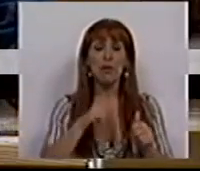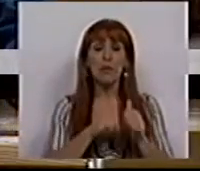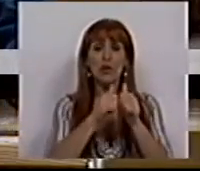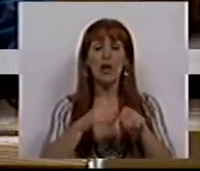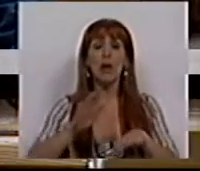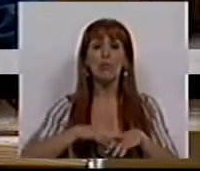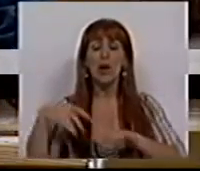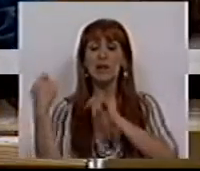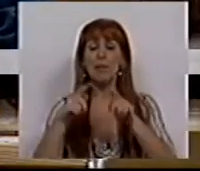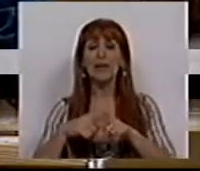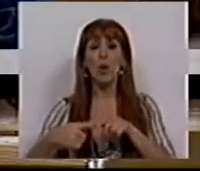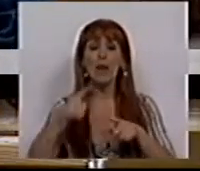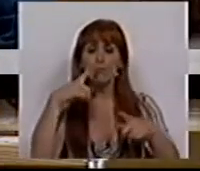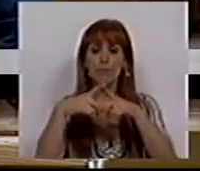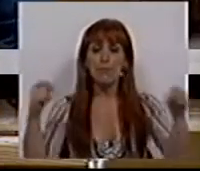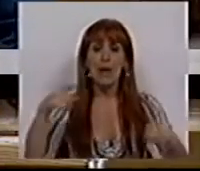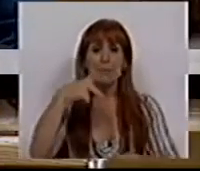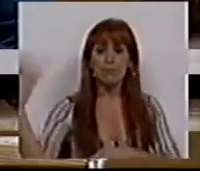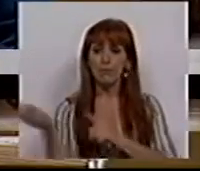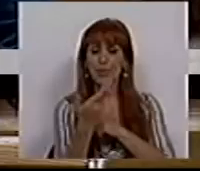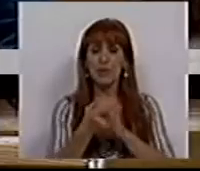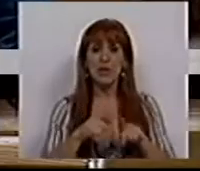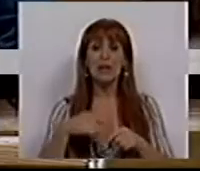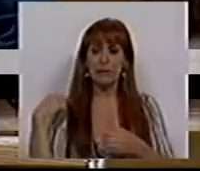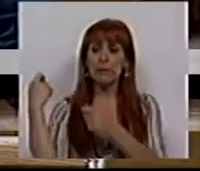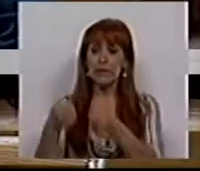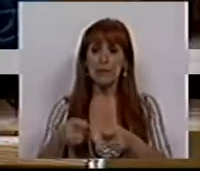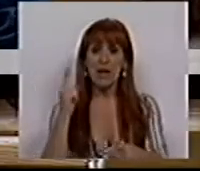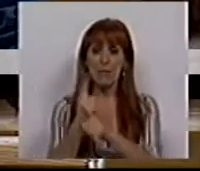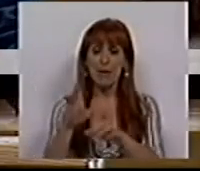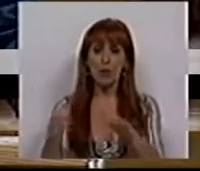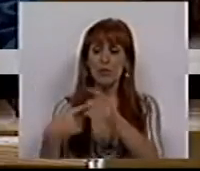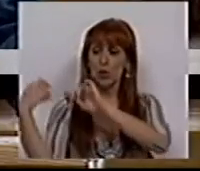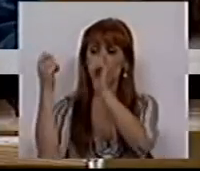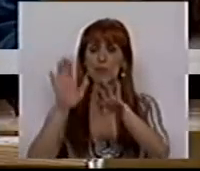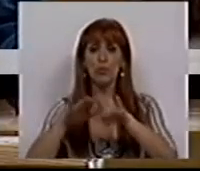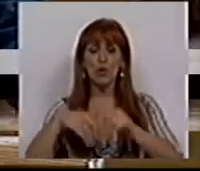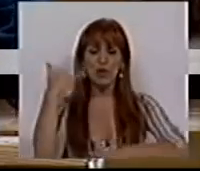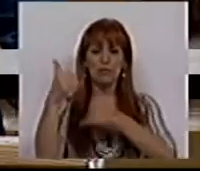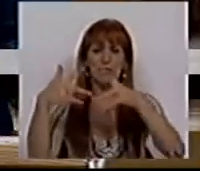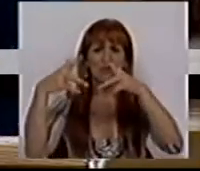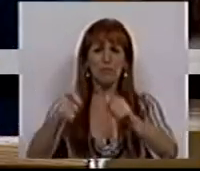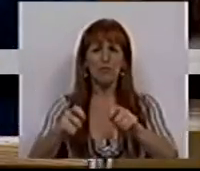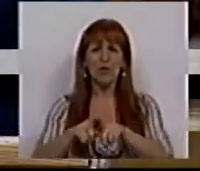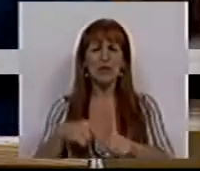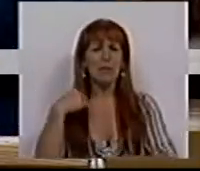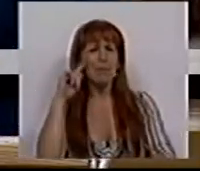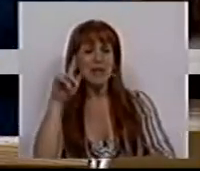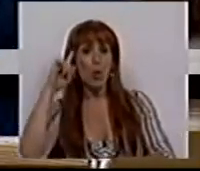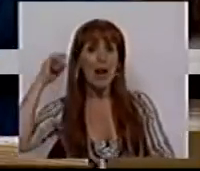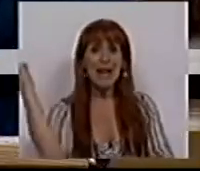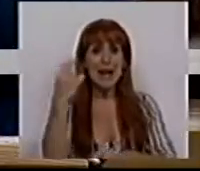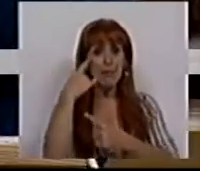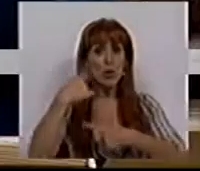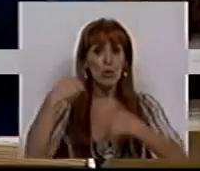sobre a mutilação genital feminina. trouxemos e ainda está na comissão o debate sobre a violação ser considerada